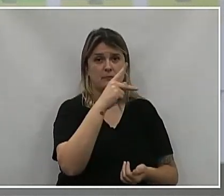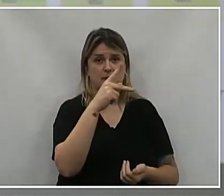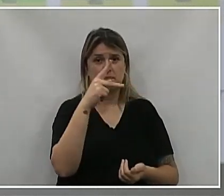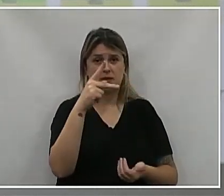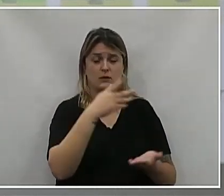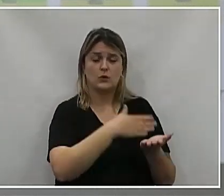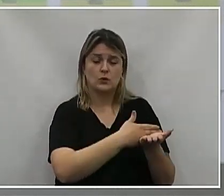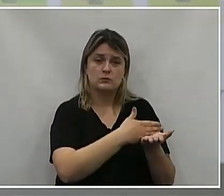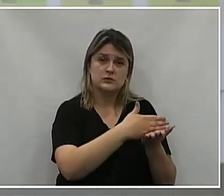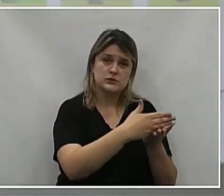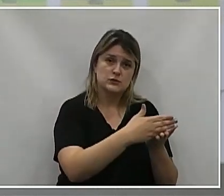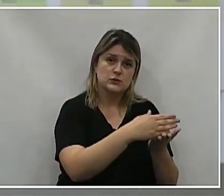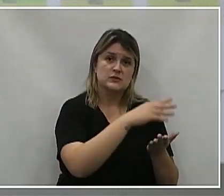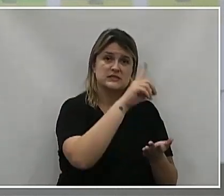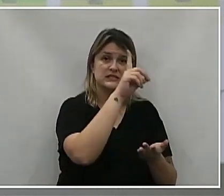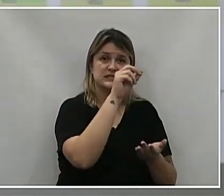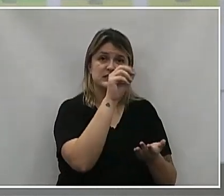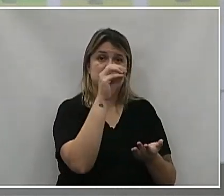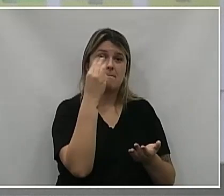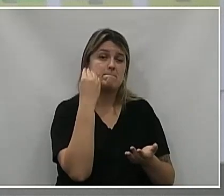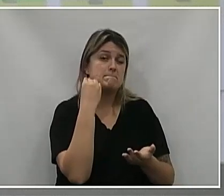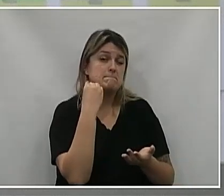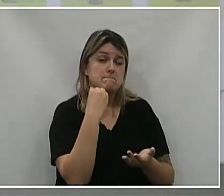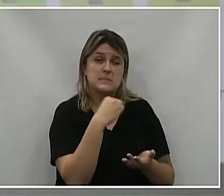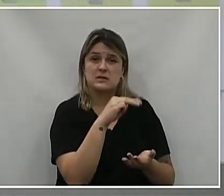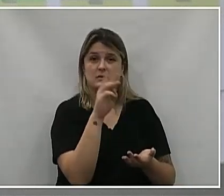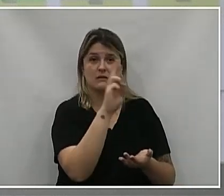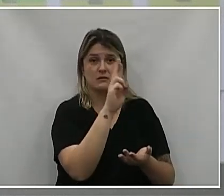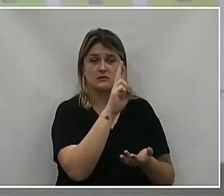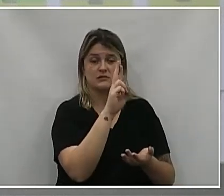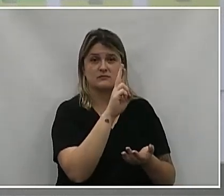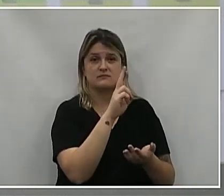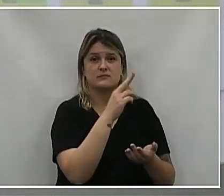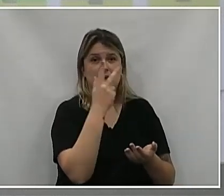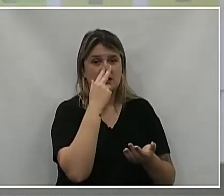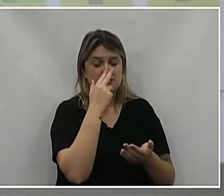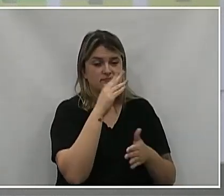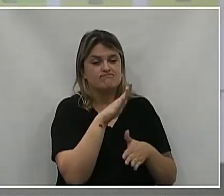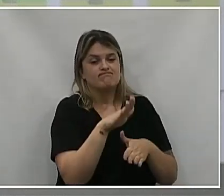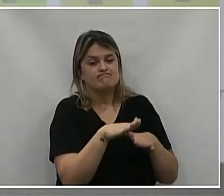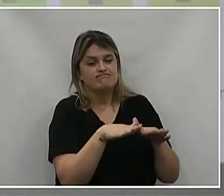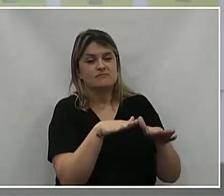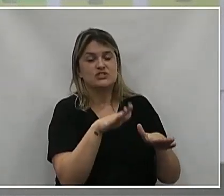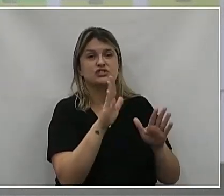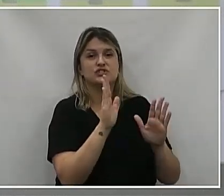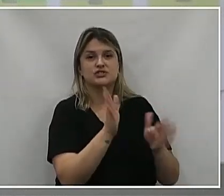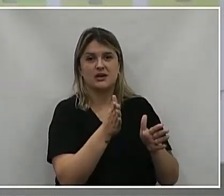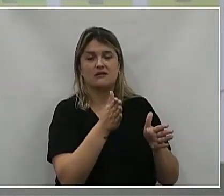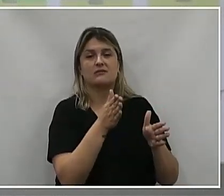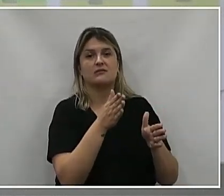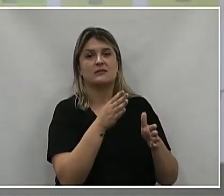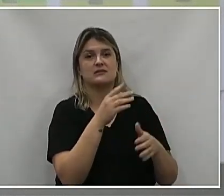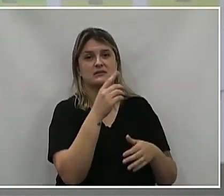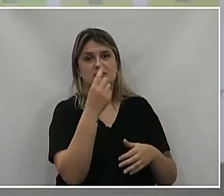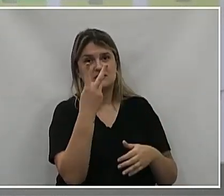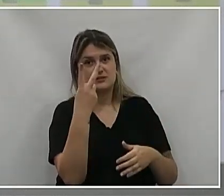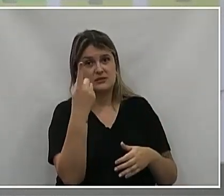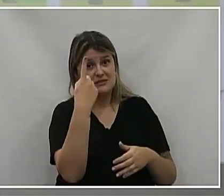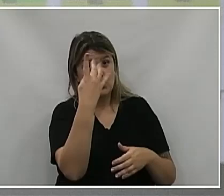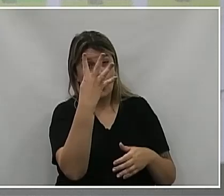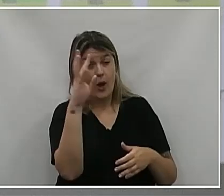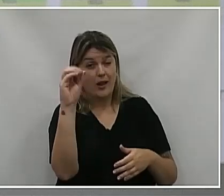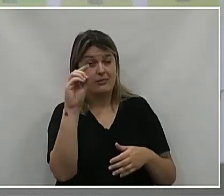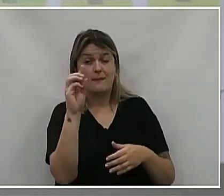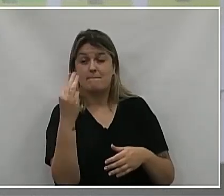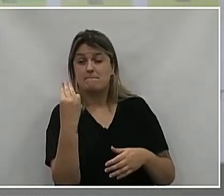se iniciou em 100 milhões de reais, mas que já nos primeiros passos dela já estaria reajustada a 140